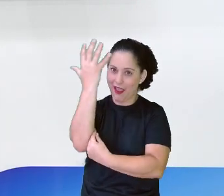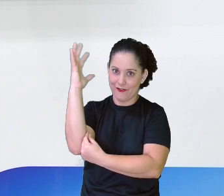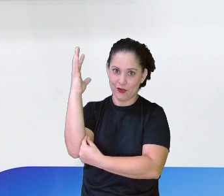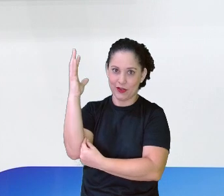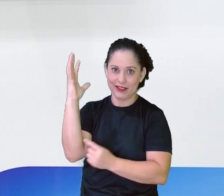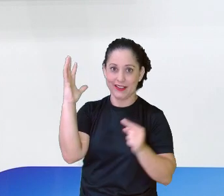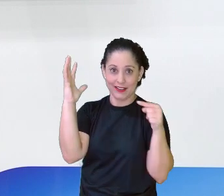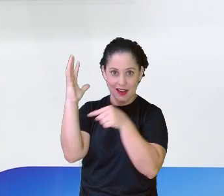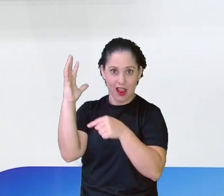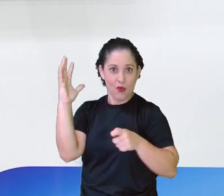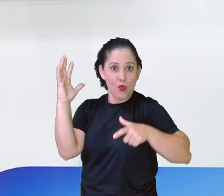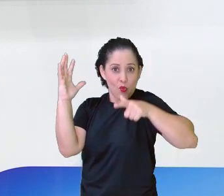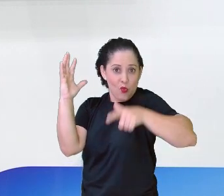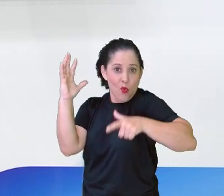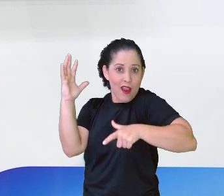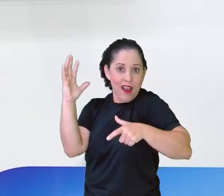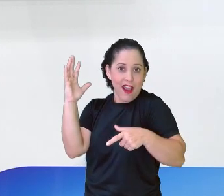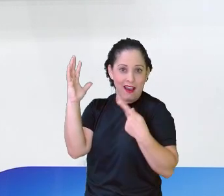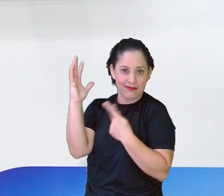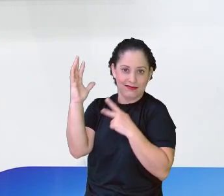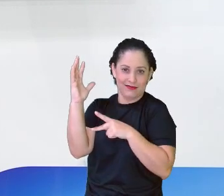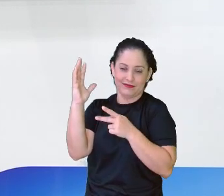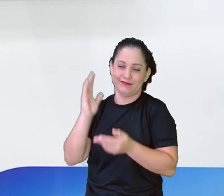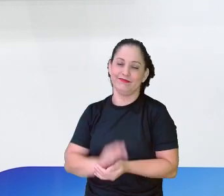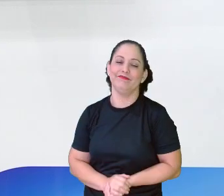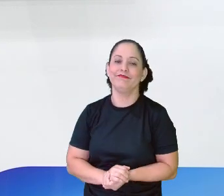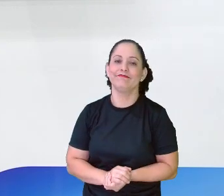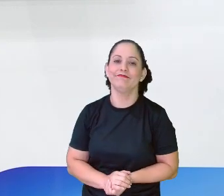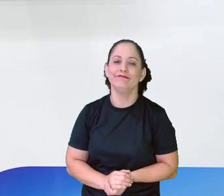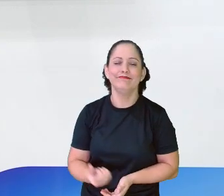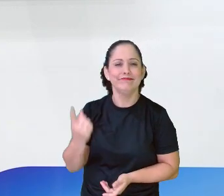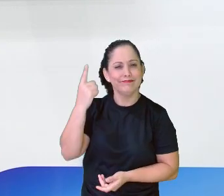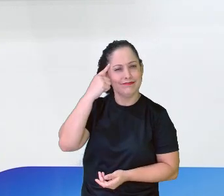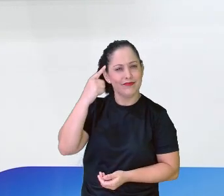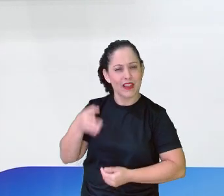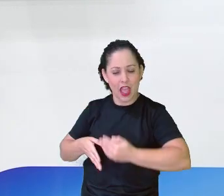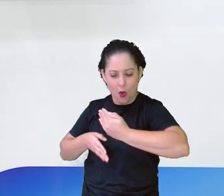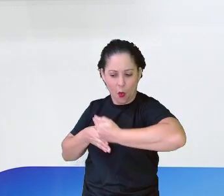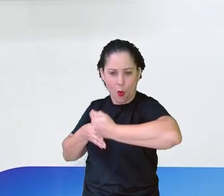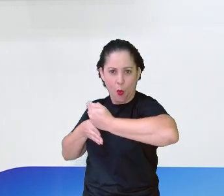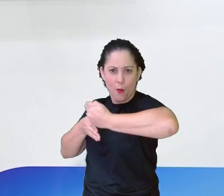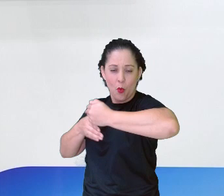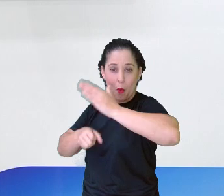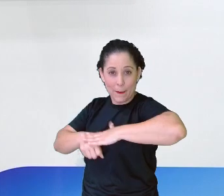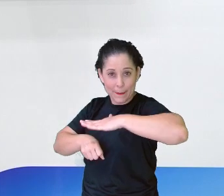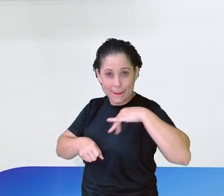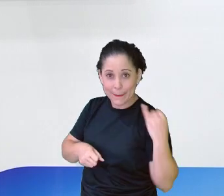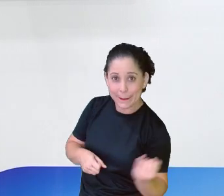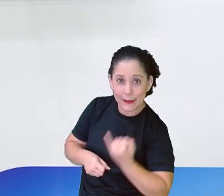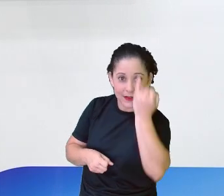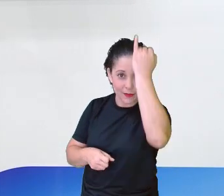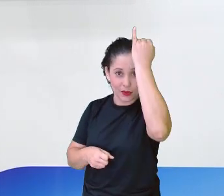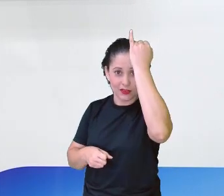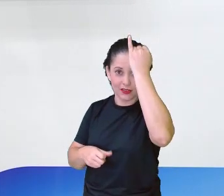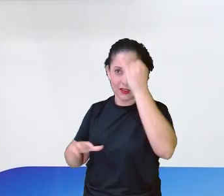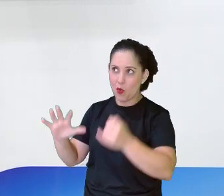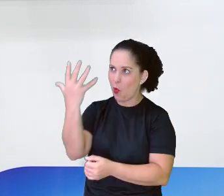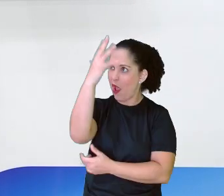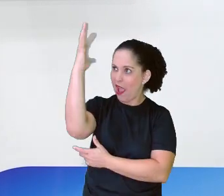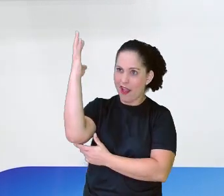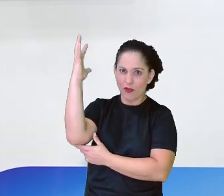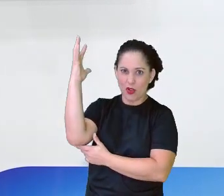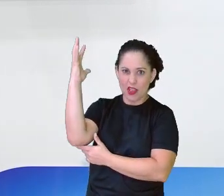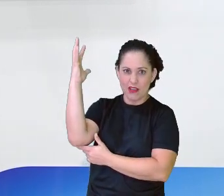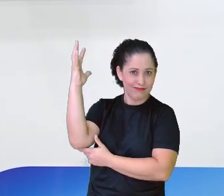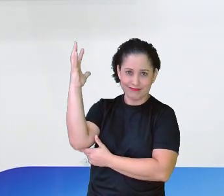naquele ambiente. E é uma coisa realmente para a gente pensar, será que o muro vale mais do que uma árvore? Será que um asfalto vale mais